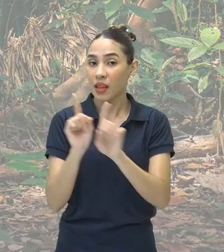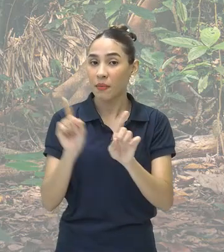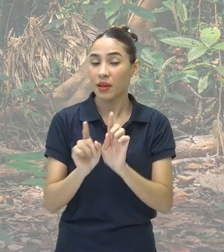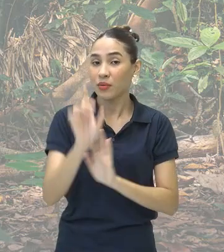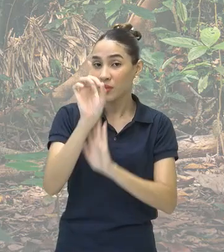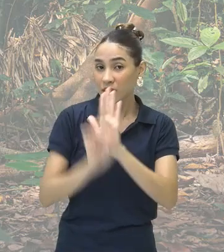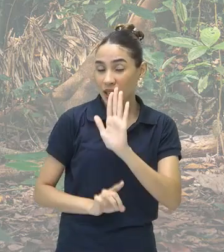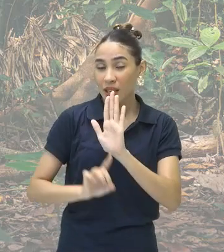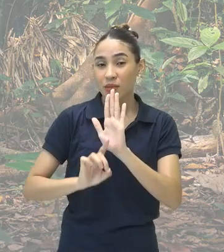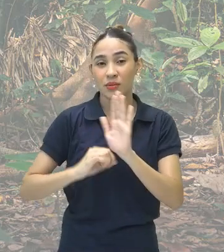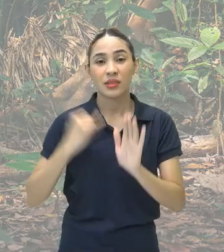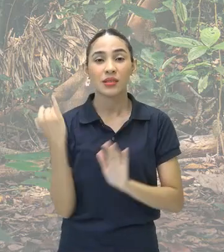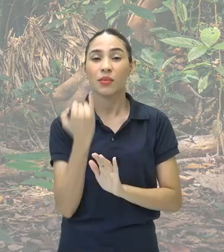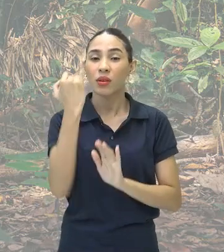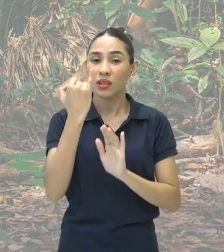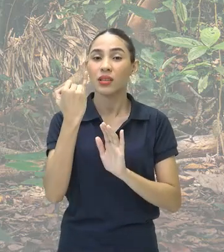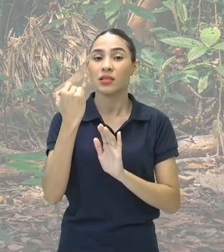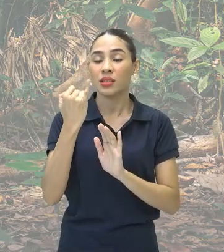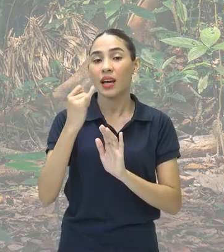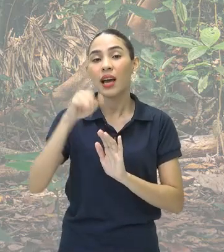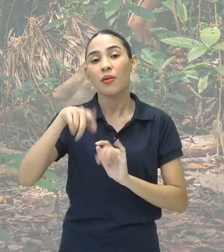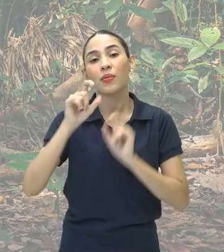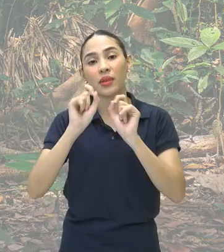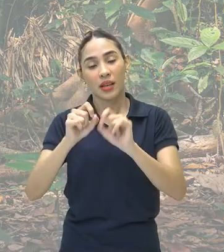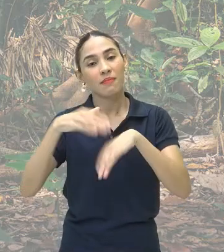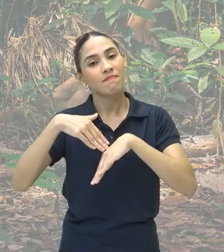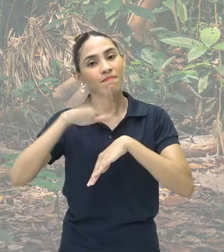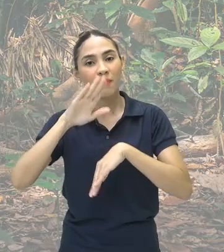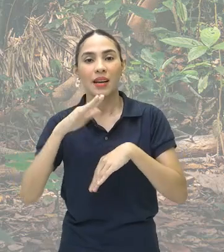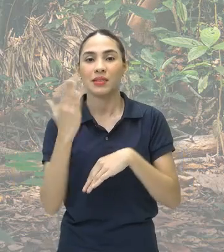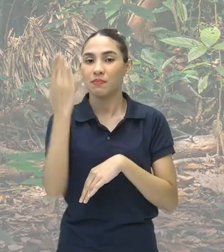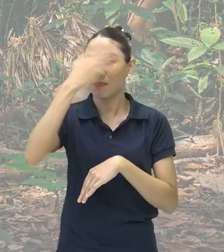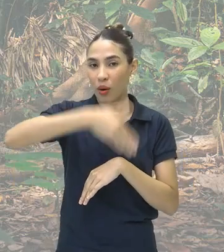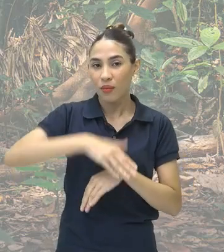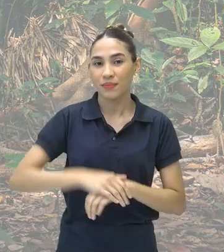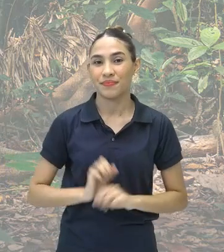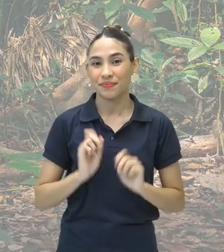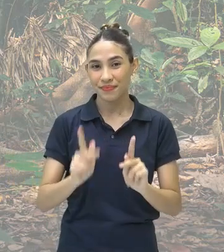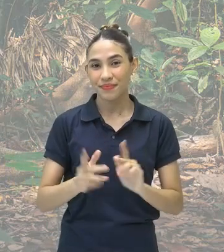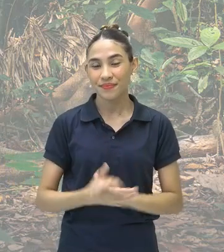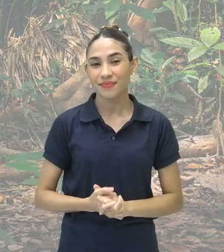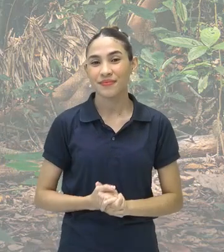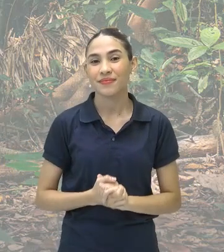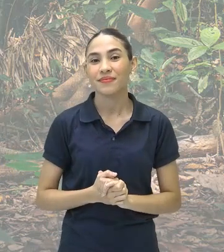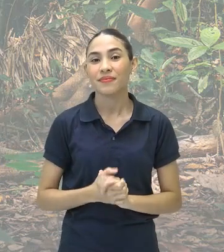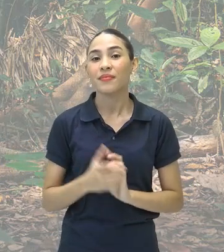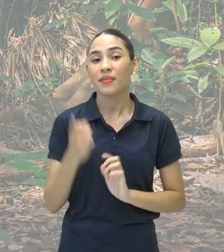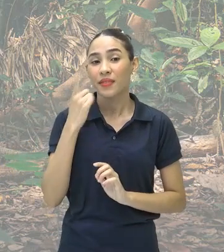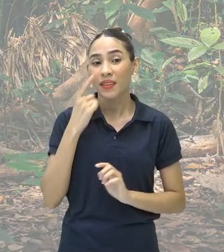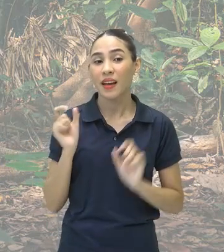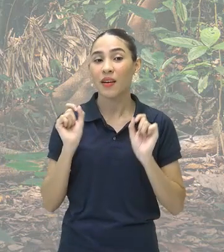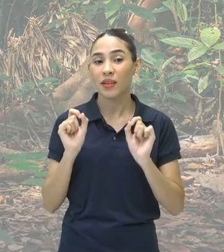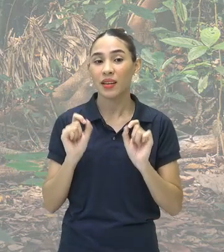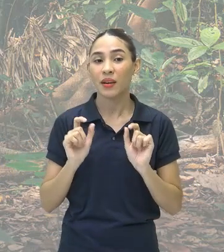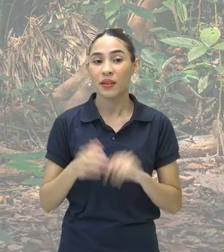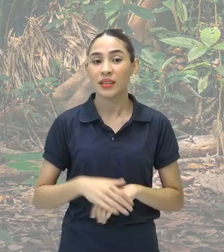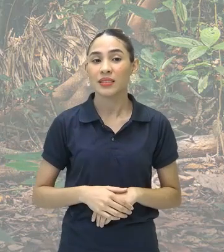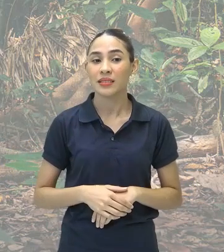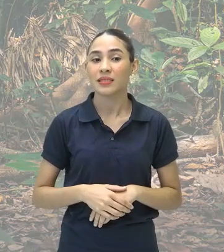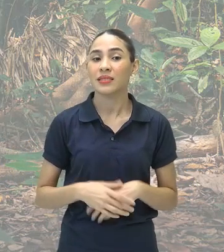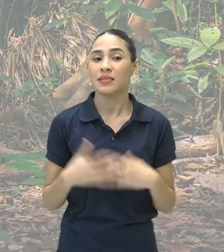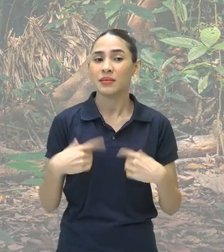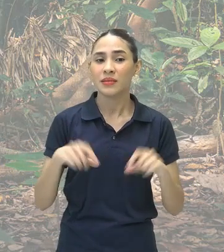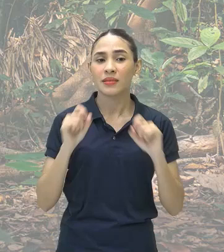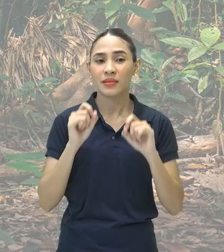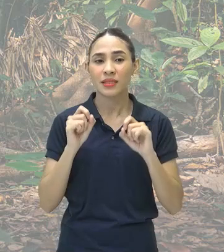direitos fundamentais tornam-se o quê? Cada vez mais evidentes. Tá bom? Então, pessoal, vamos fazer o seguinte, olha, tem que